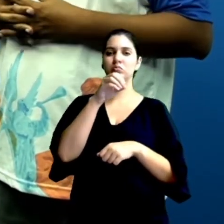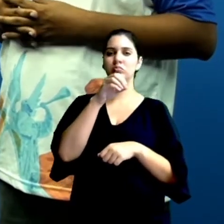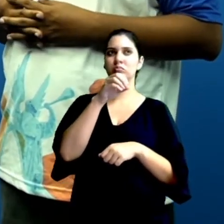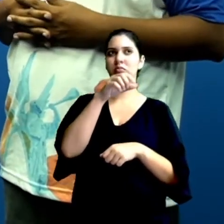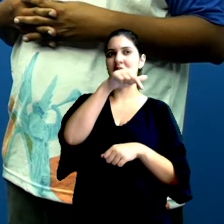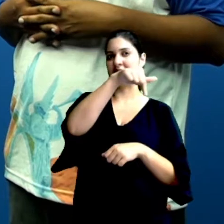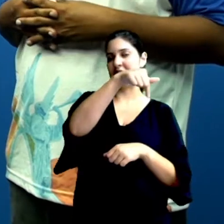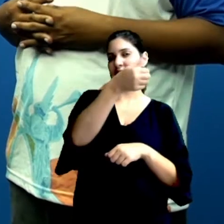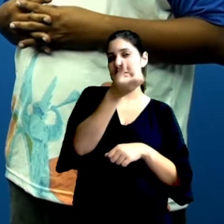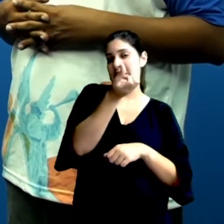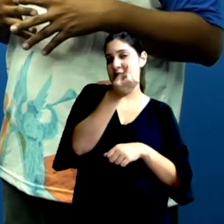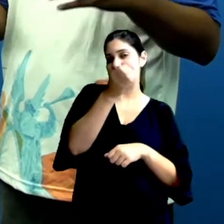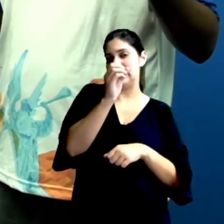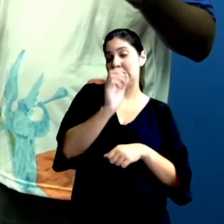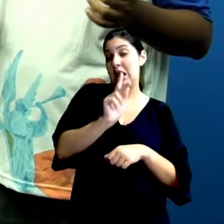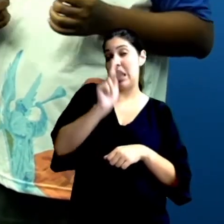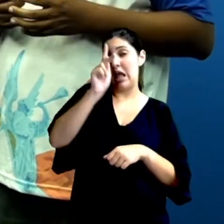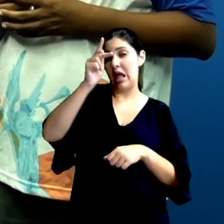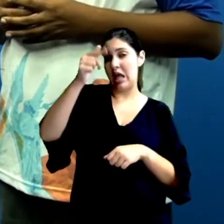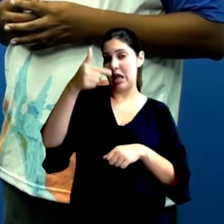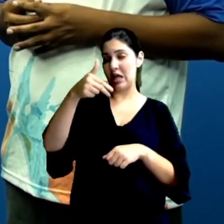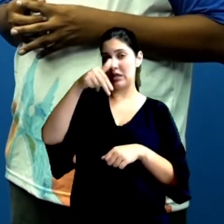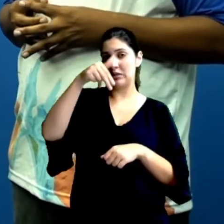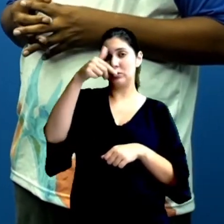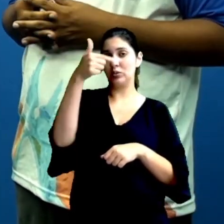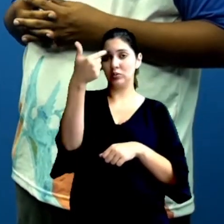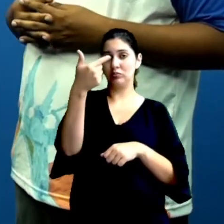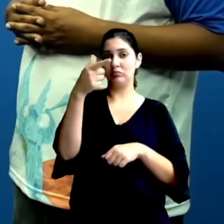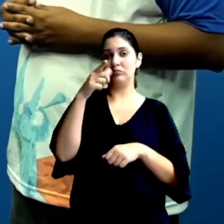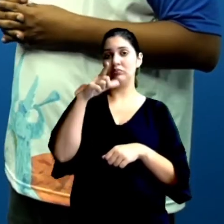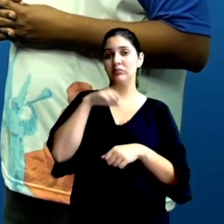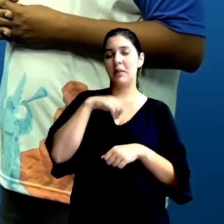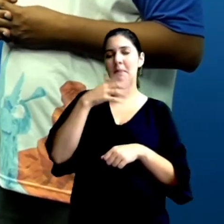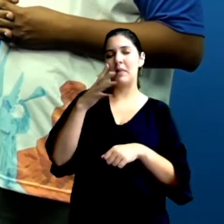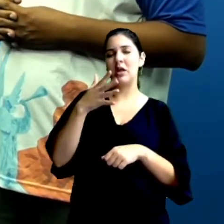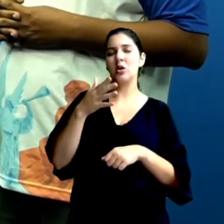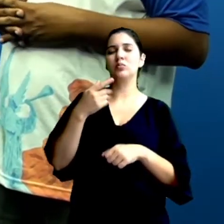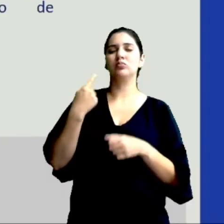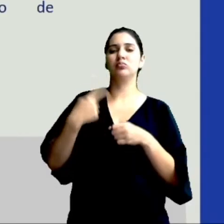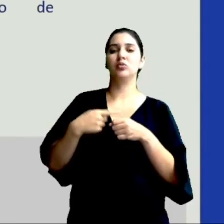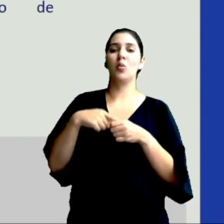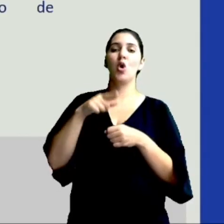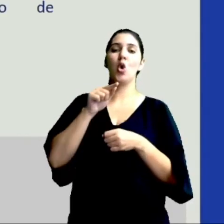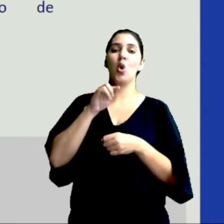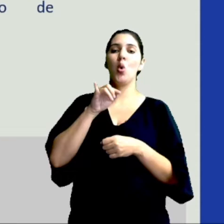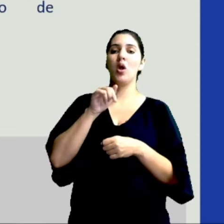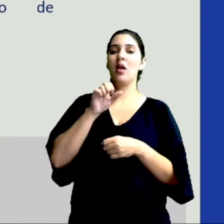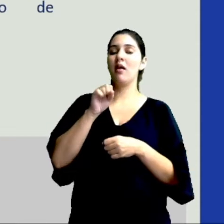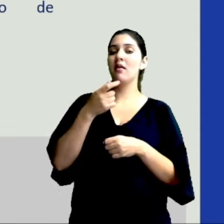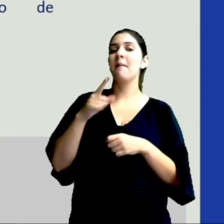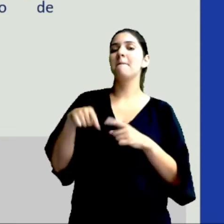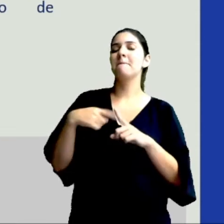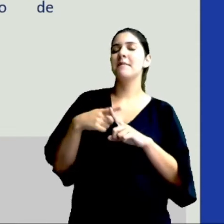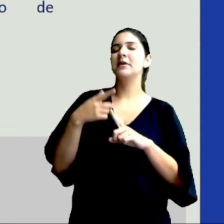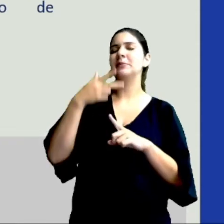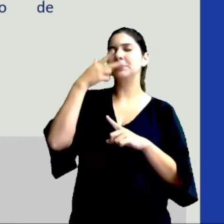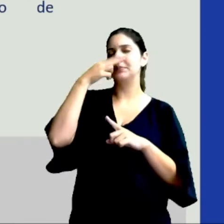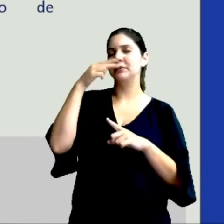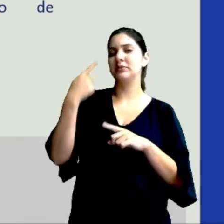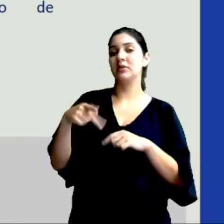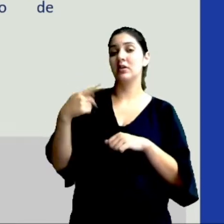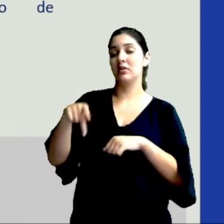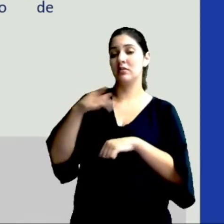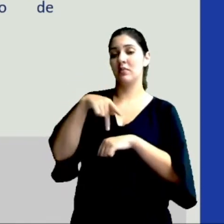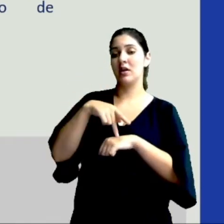760 quilômetros quadrados, né, é um pouco maior que o município de Goiânia, em Goiás. Então, mas mesmo assim, alguns países eles